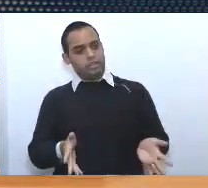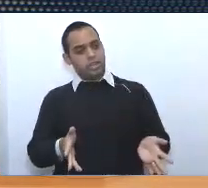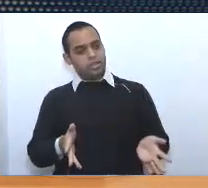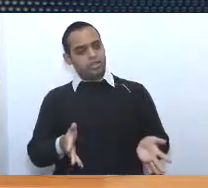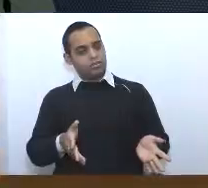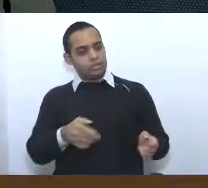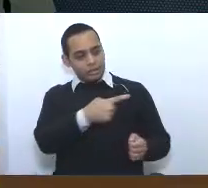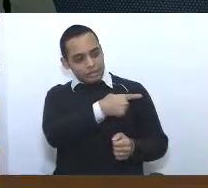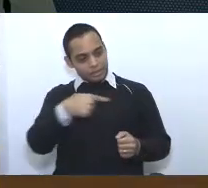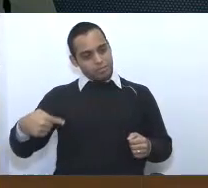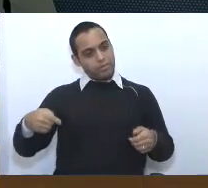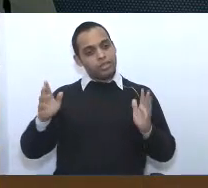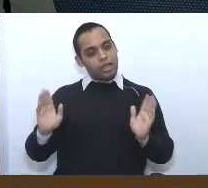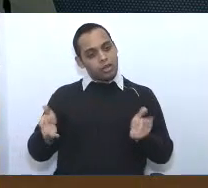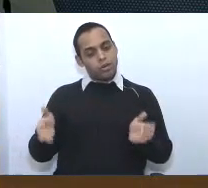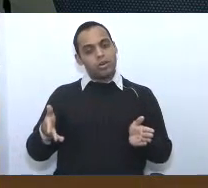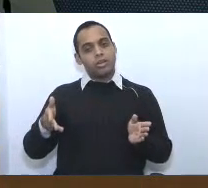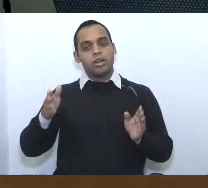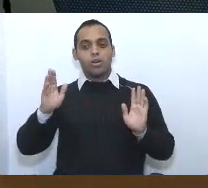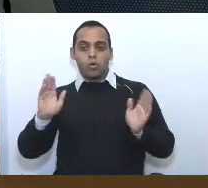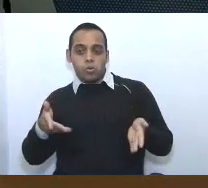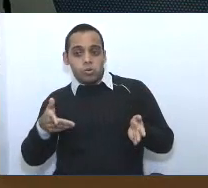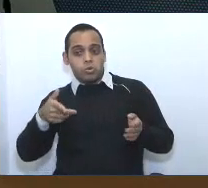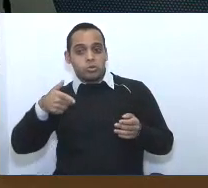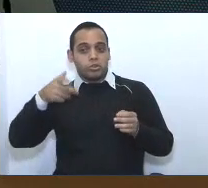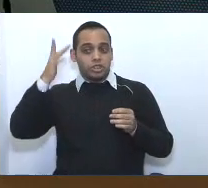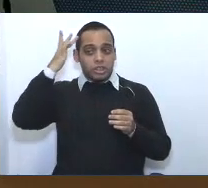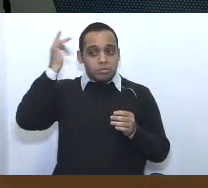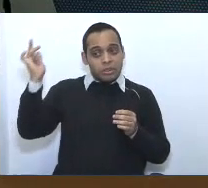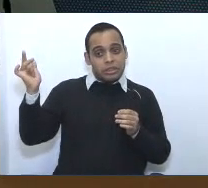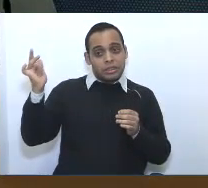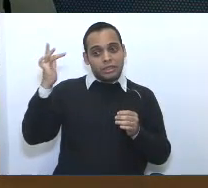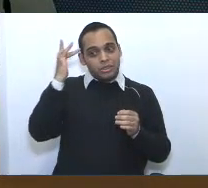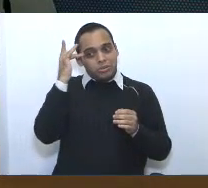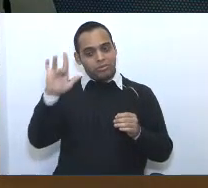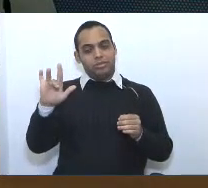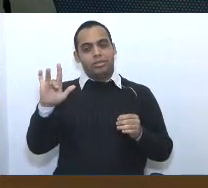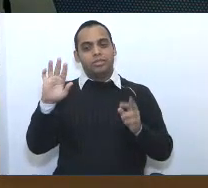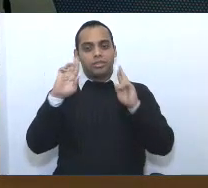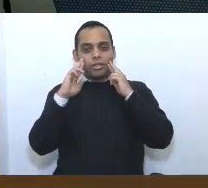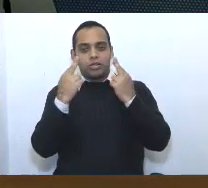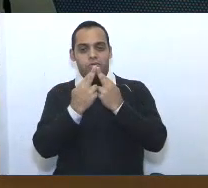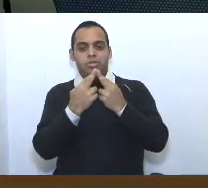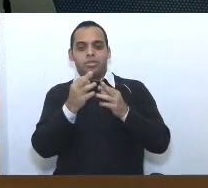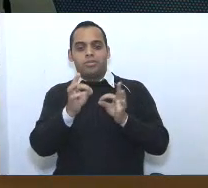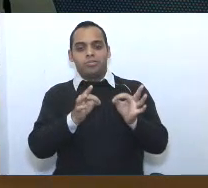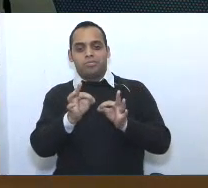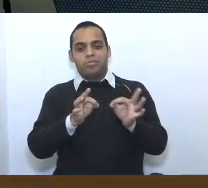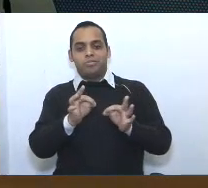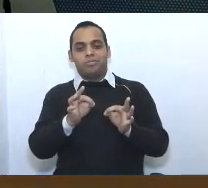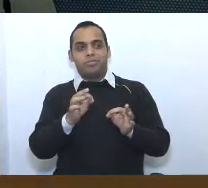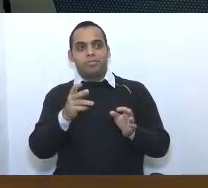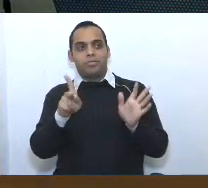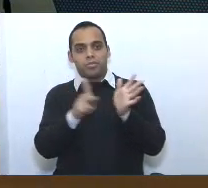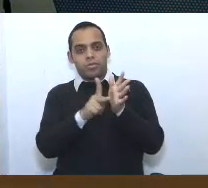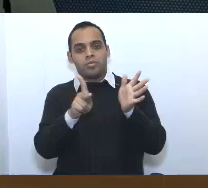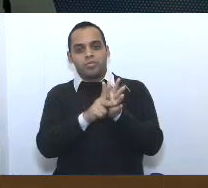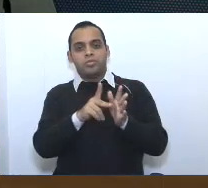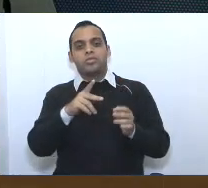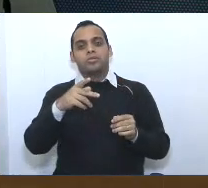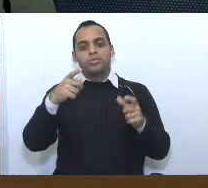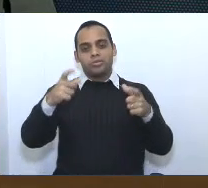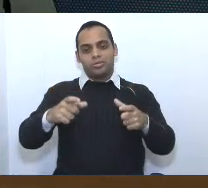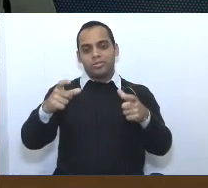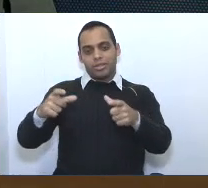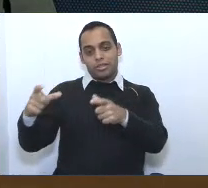esta semana, não sei se hoje, amanhã ou depois, uma reunião com o proprietário da área. Por quê? O que é que nós